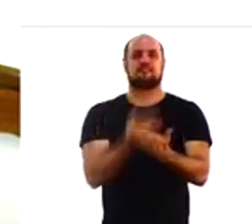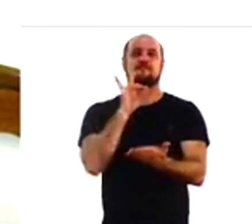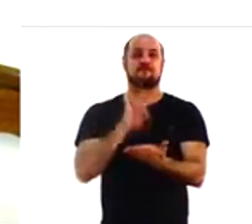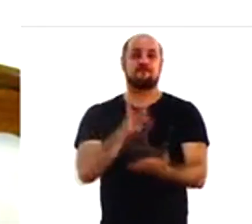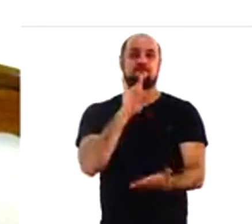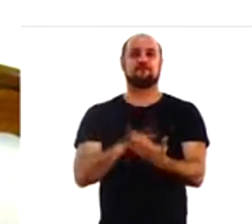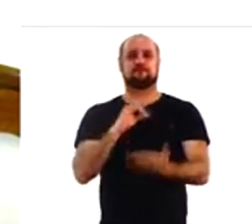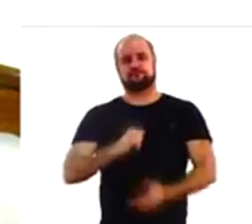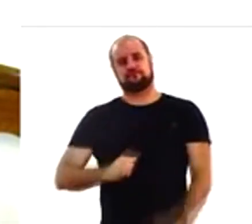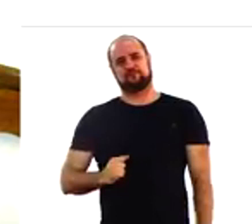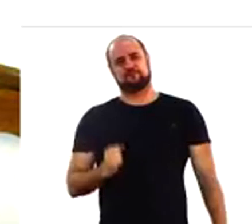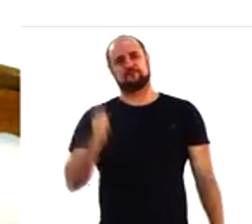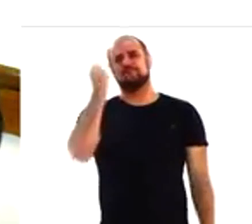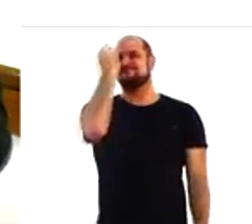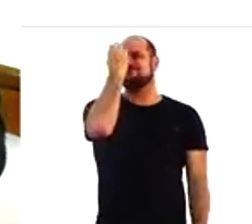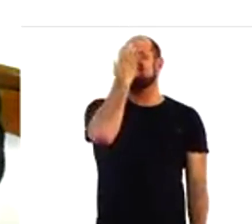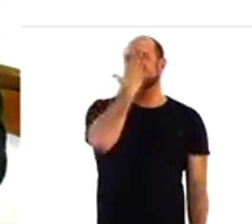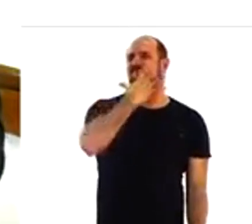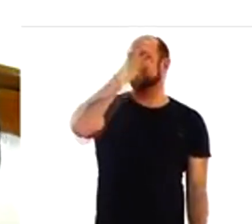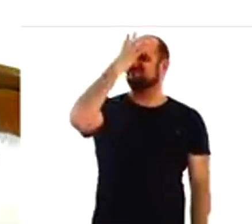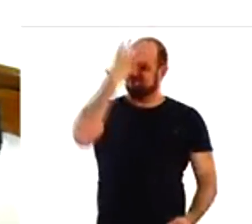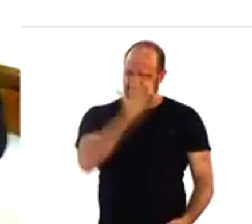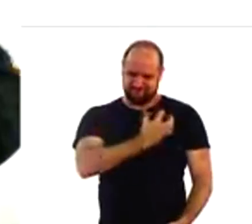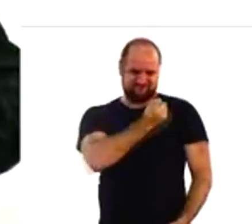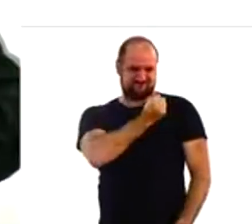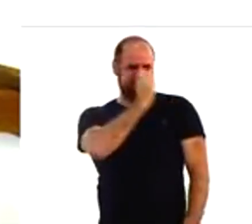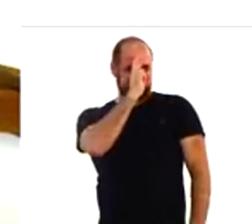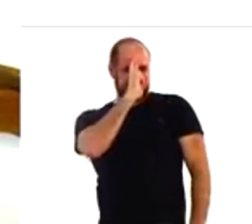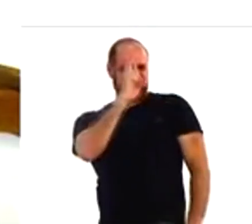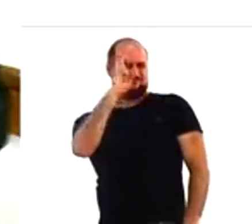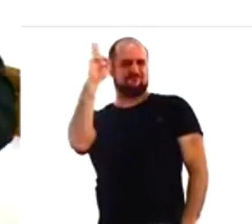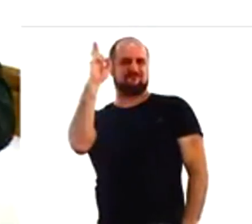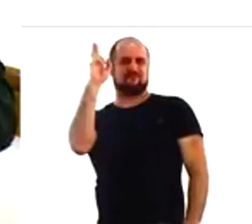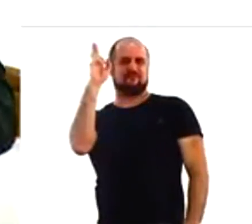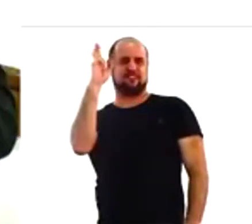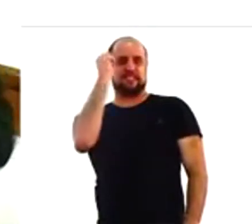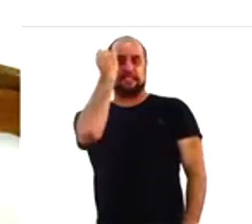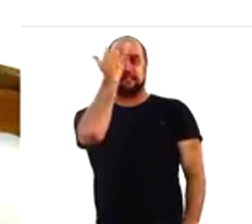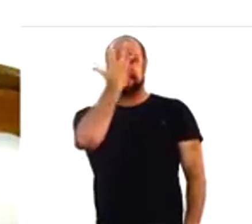crido? A graça salvadora é aquela que nós